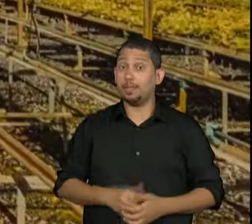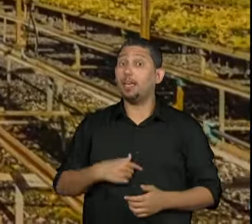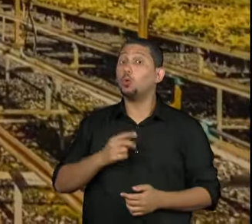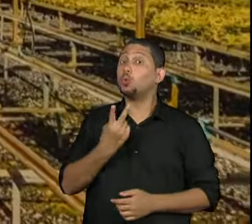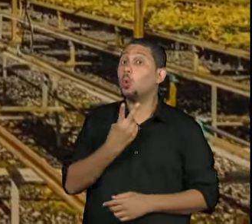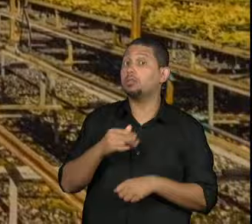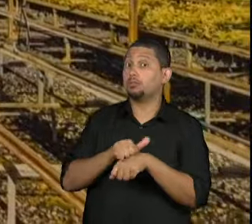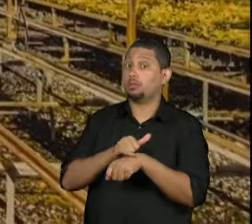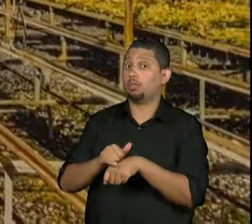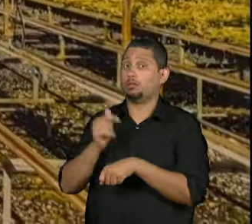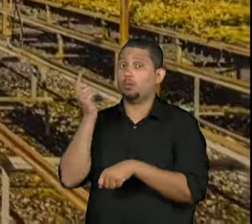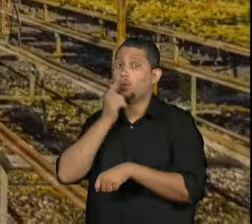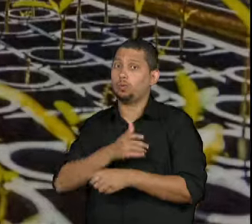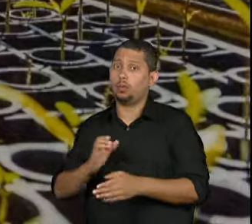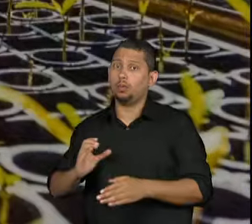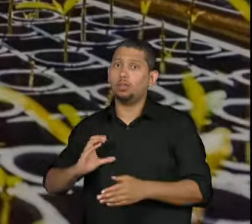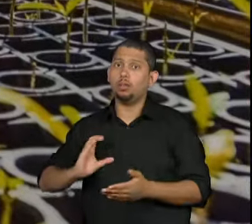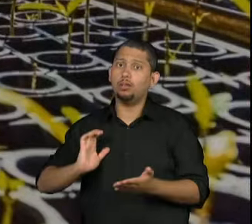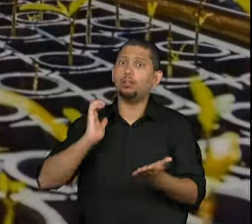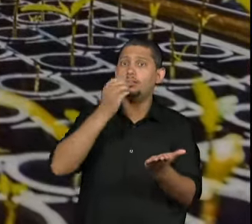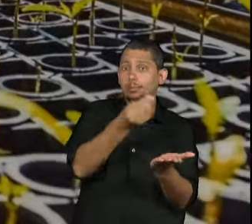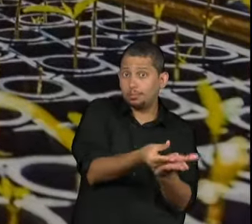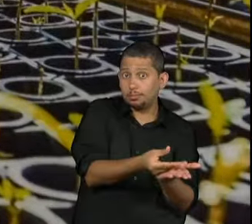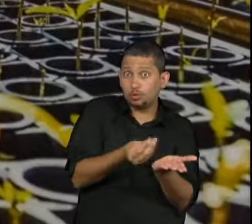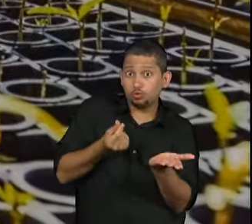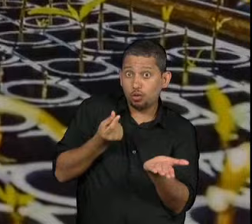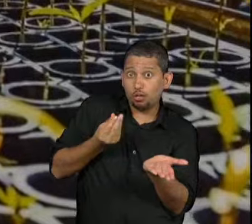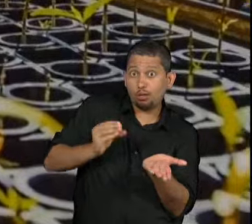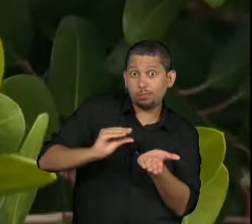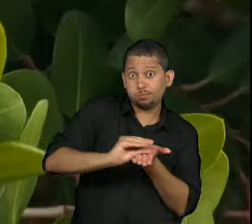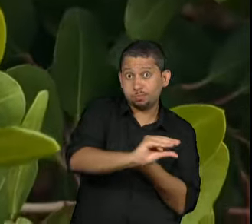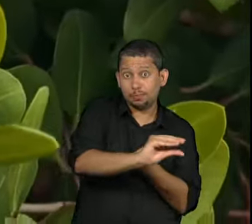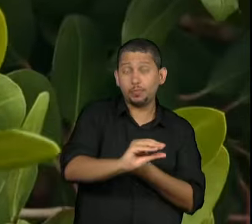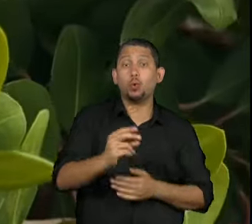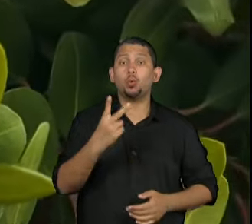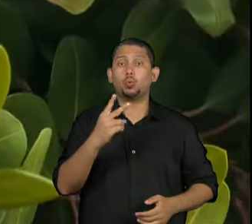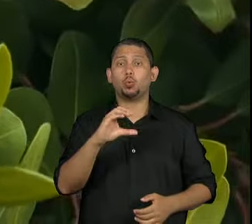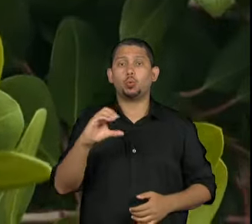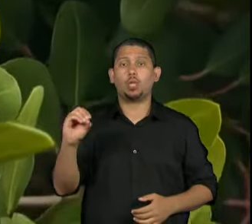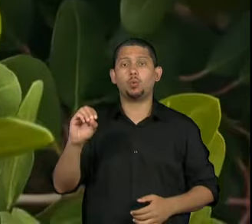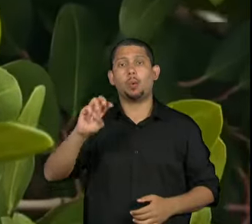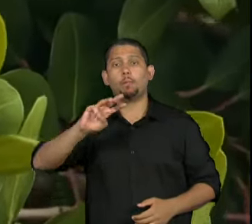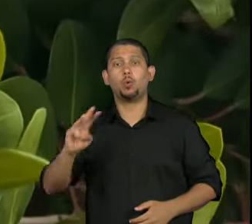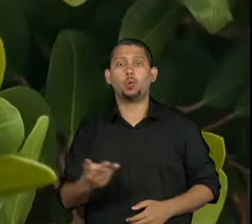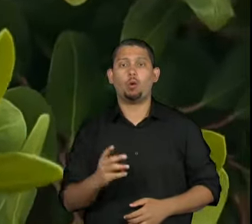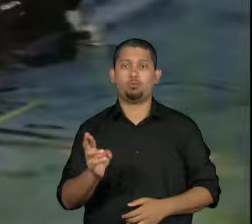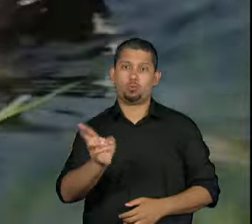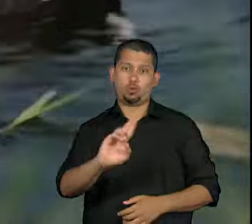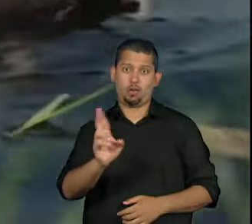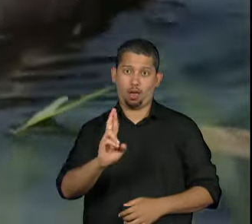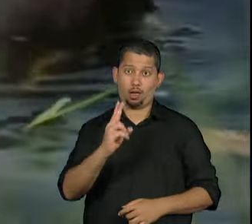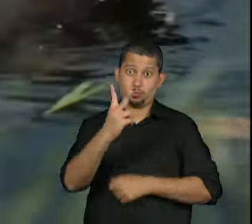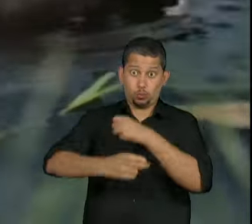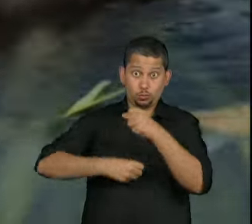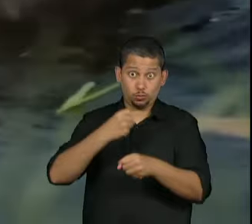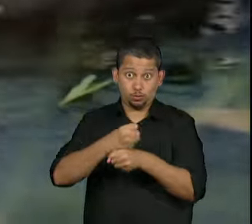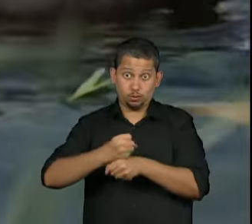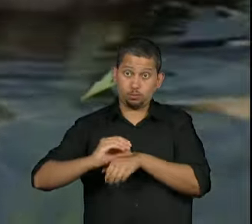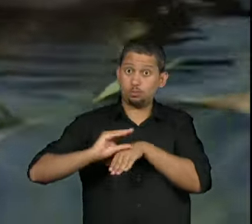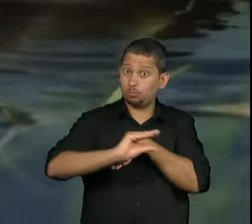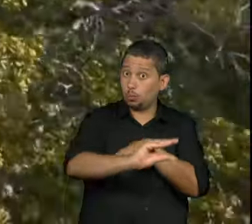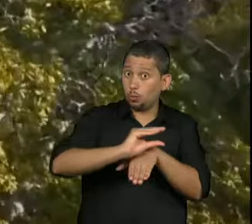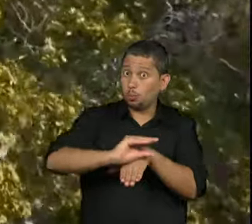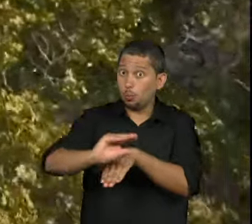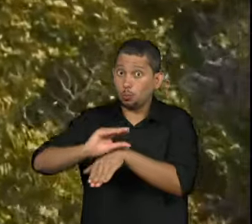o governo do estado já anunciou recursos da ordem de 200 milhões de reais aí para os próximos 2 anos. Esses